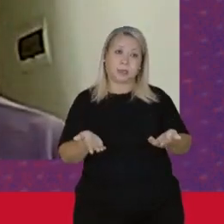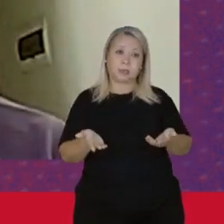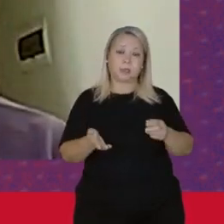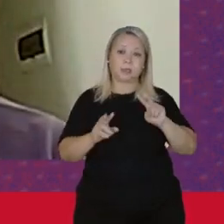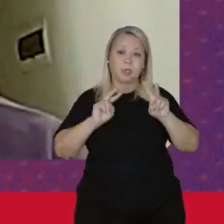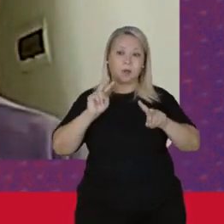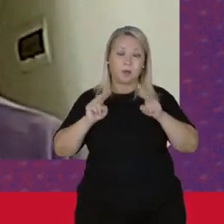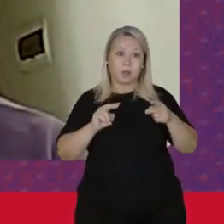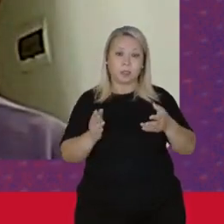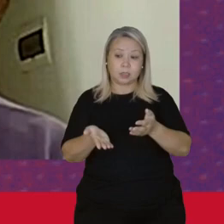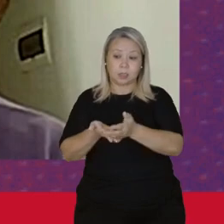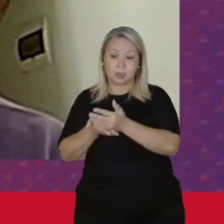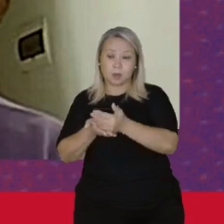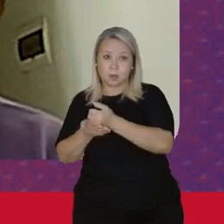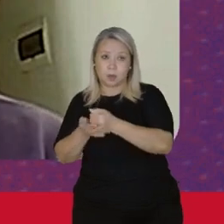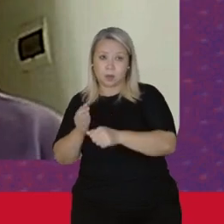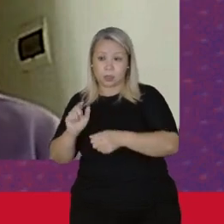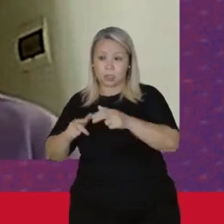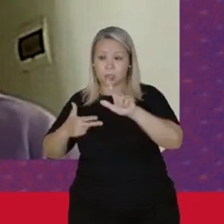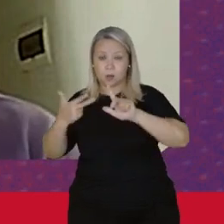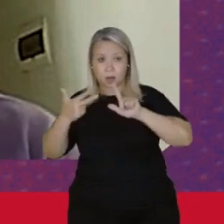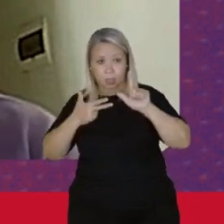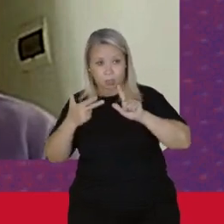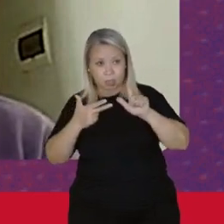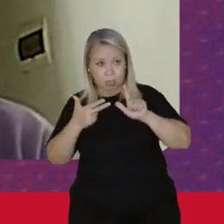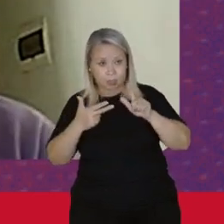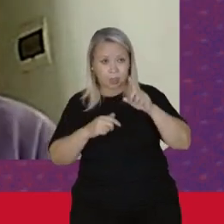nesse pacote, em relação à legislação,